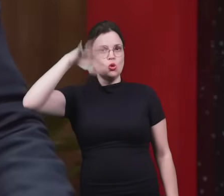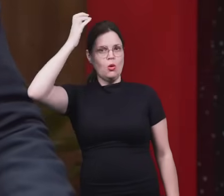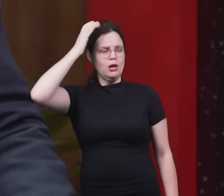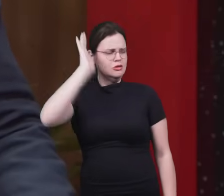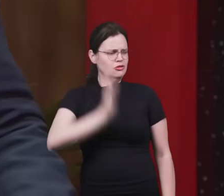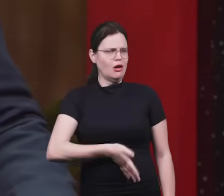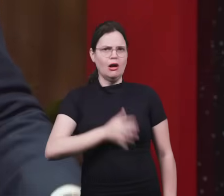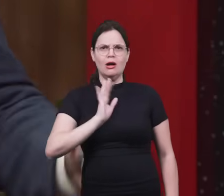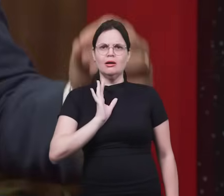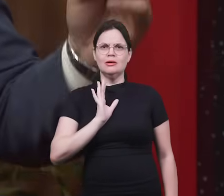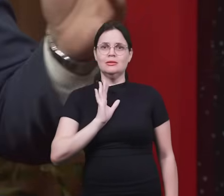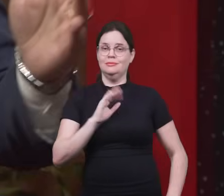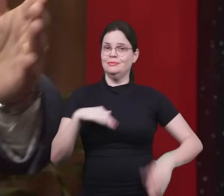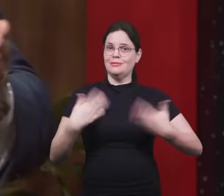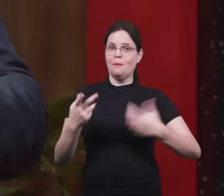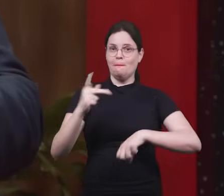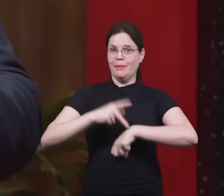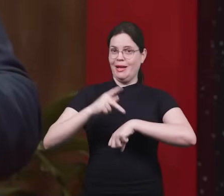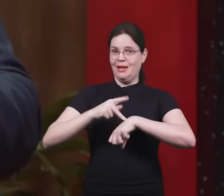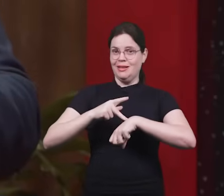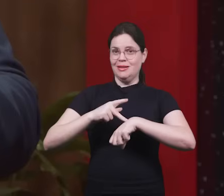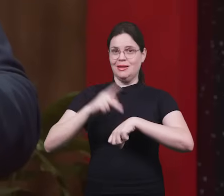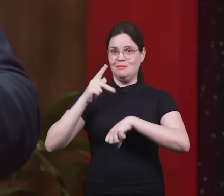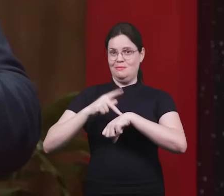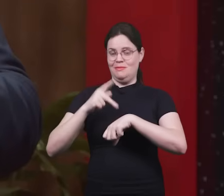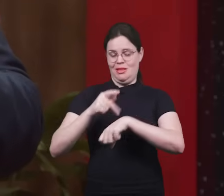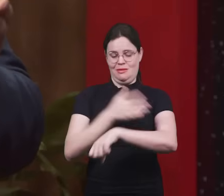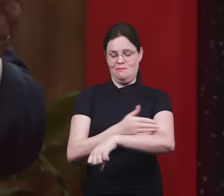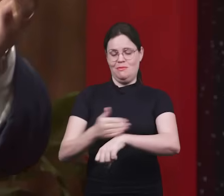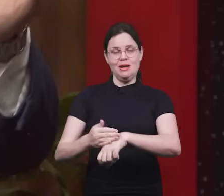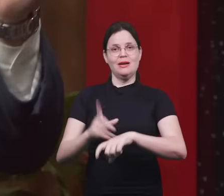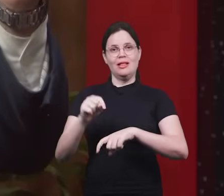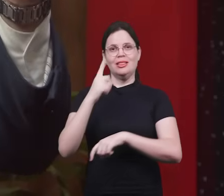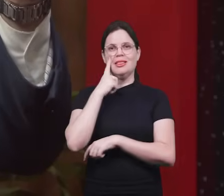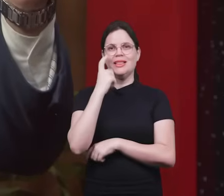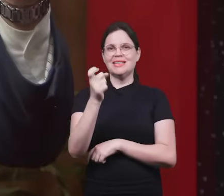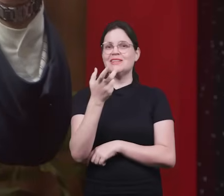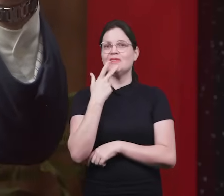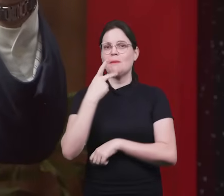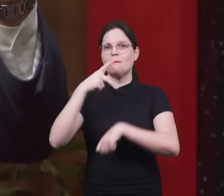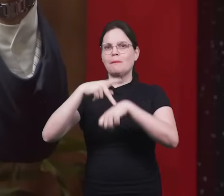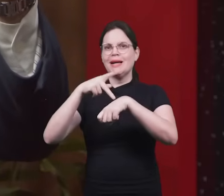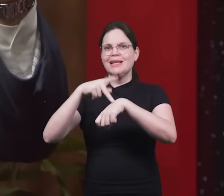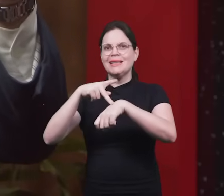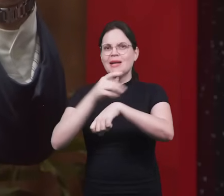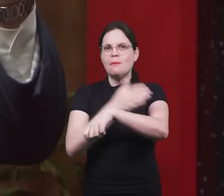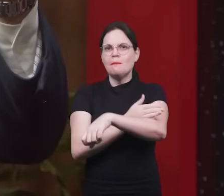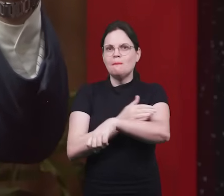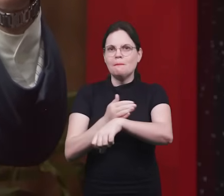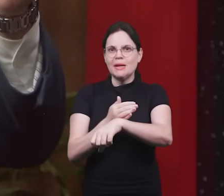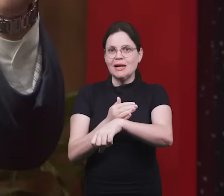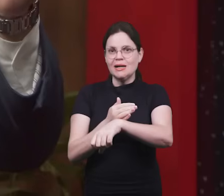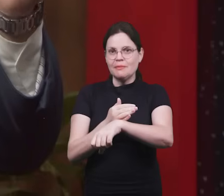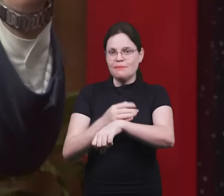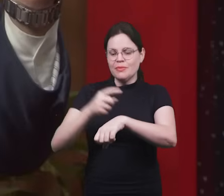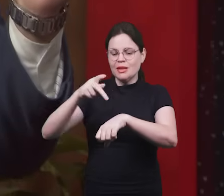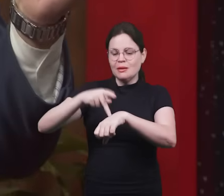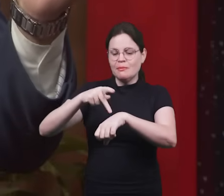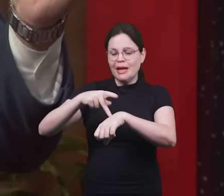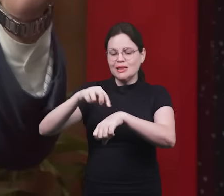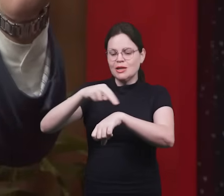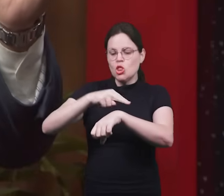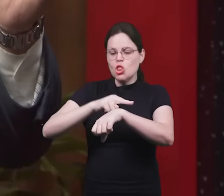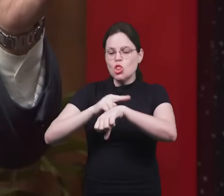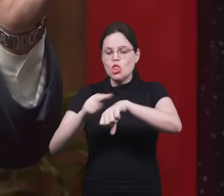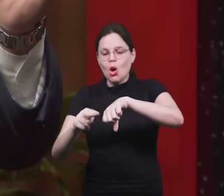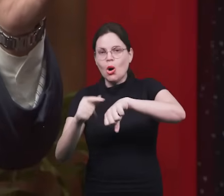Glória a Deus. Então a pedra branca, e é interessante porque ele fala pedra branca, e na pedra um novo